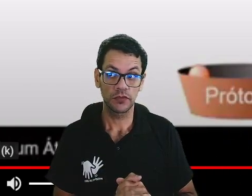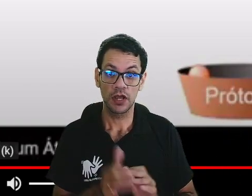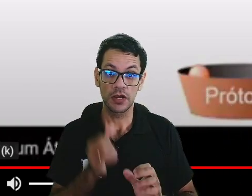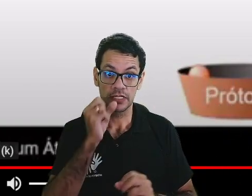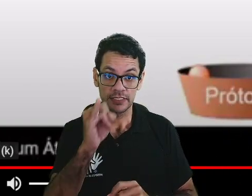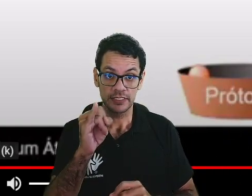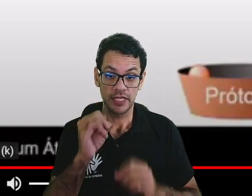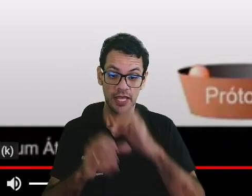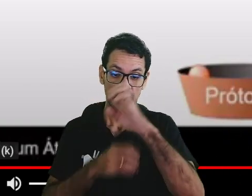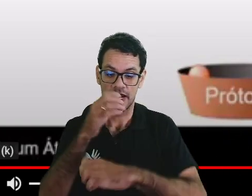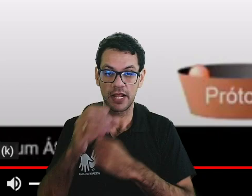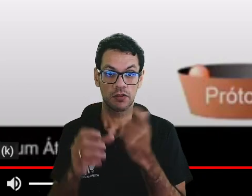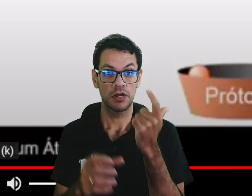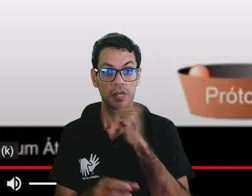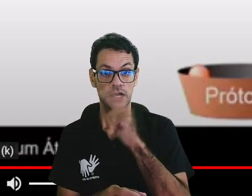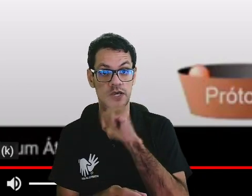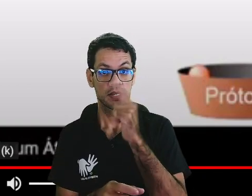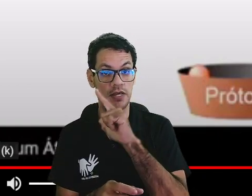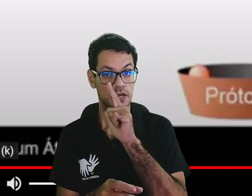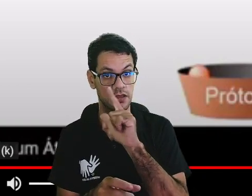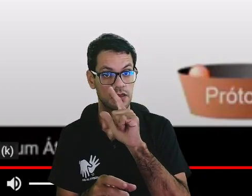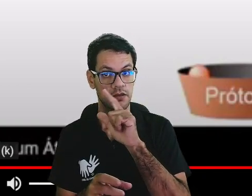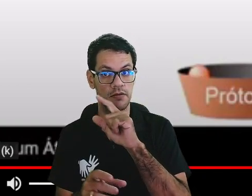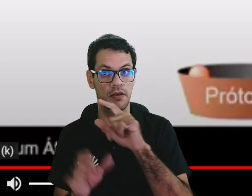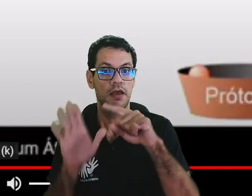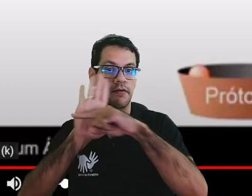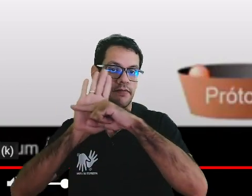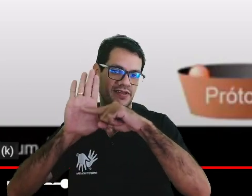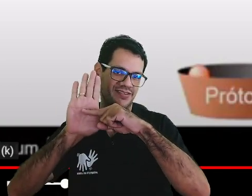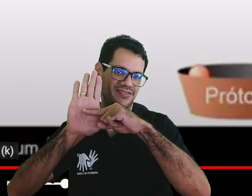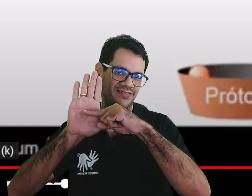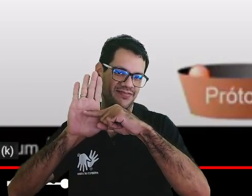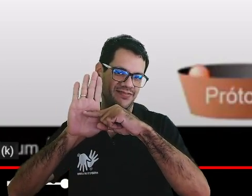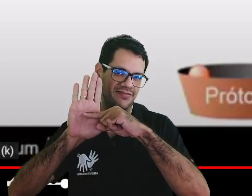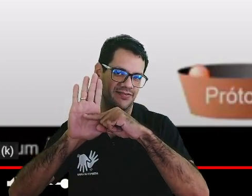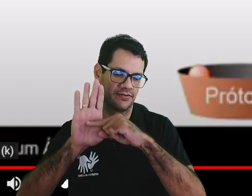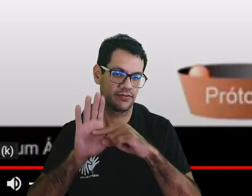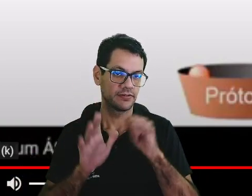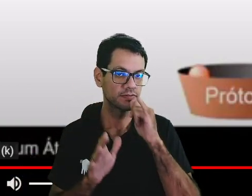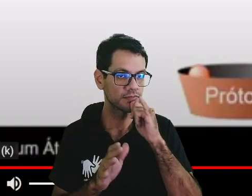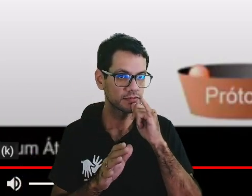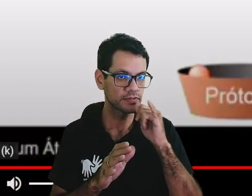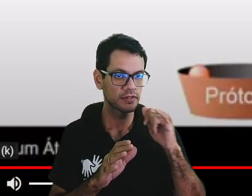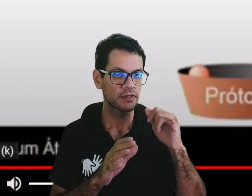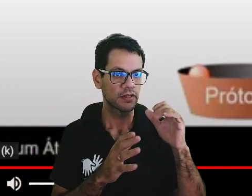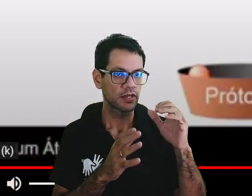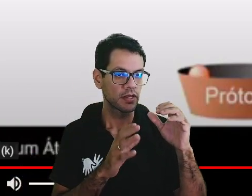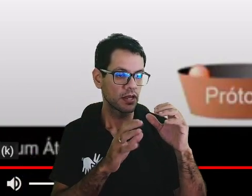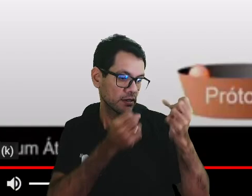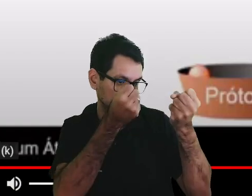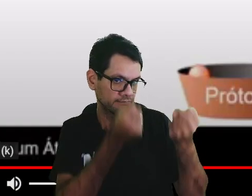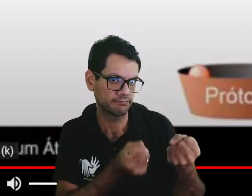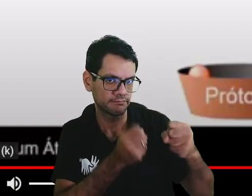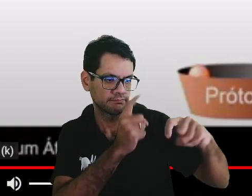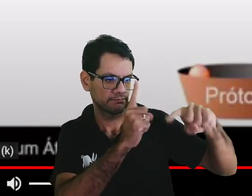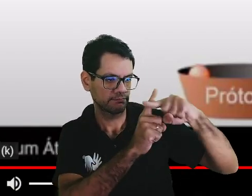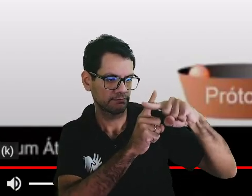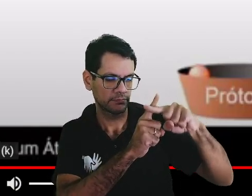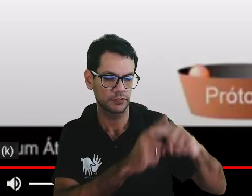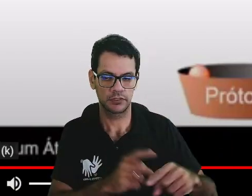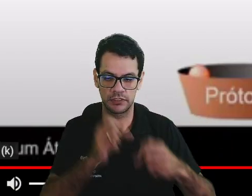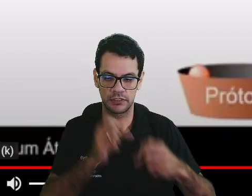carga elétrica negativa. Então, as cargas positivas têm que ser igual às cargas negativas, e daí a gente tem um